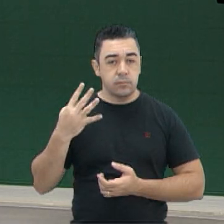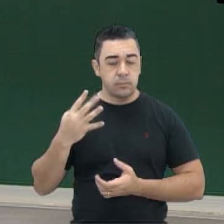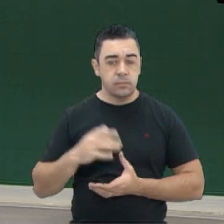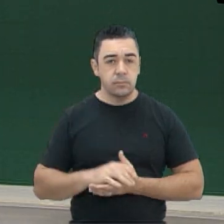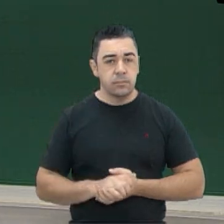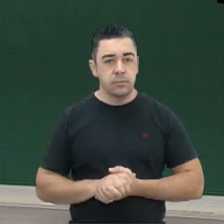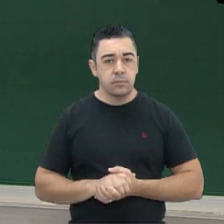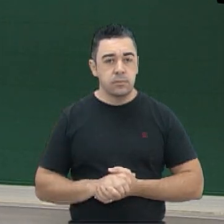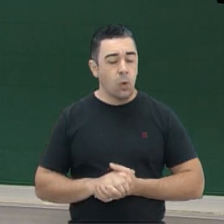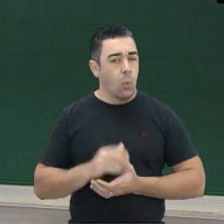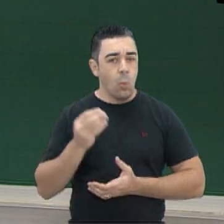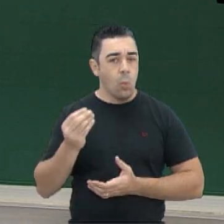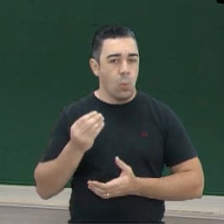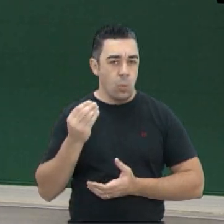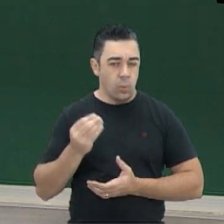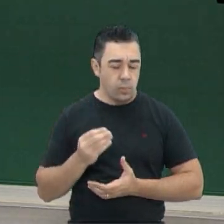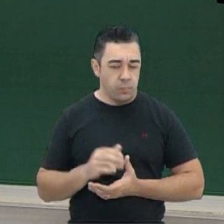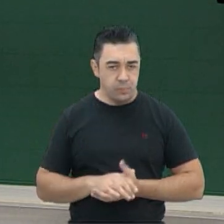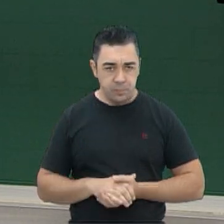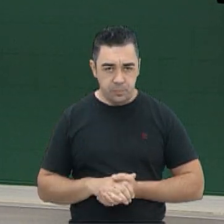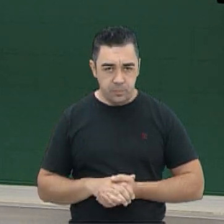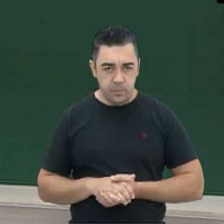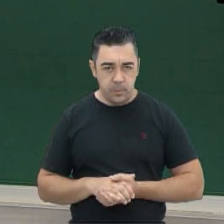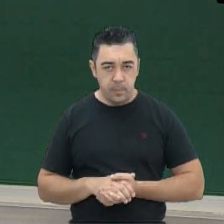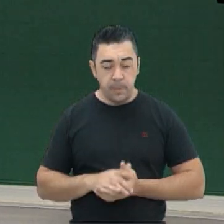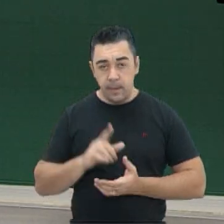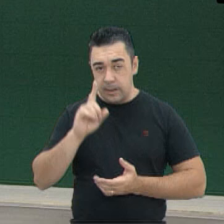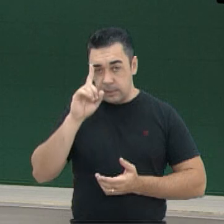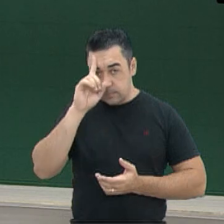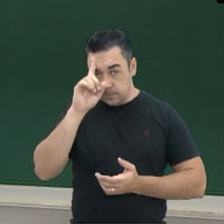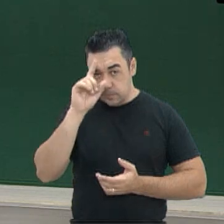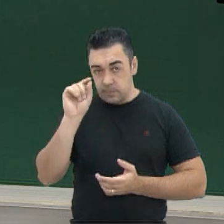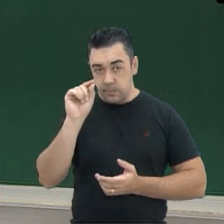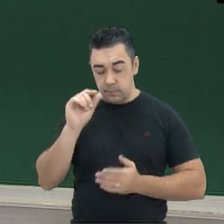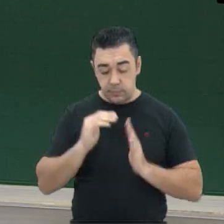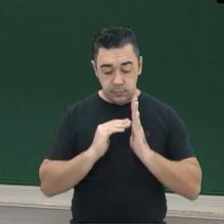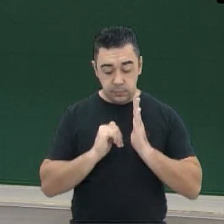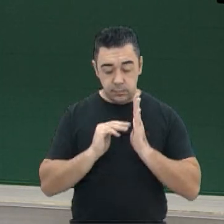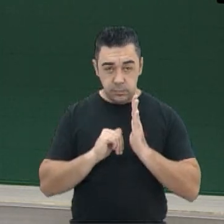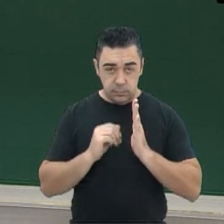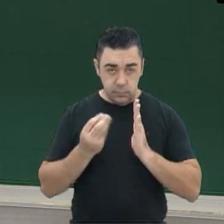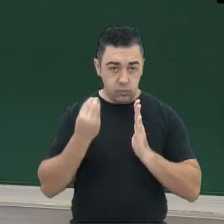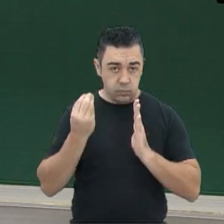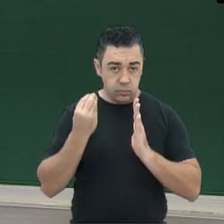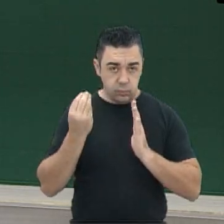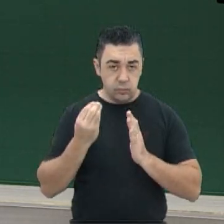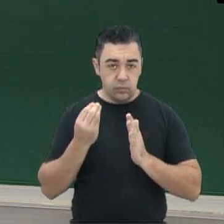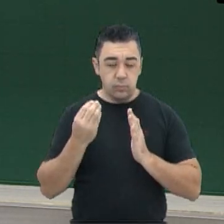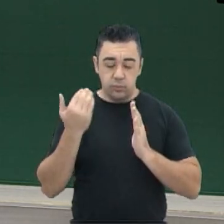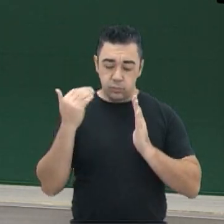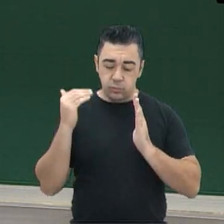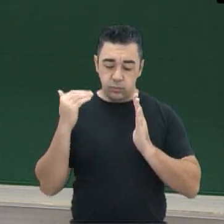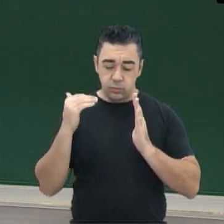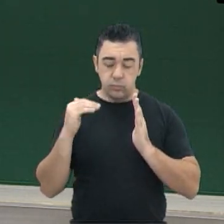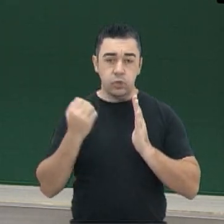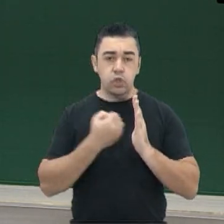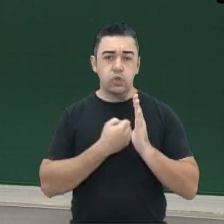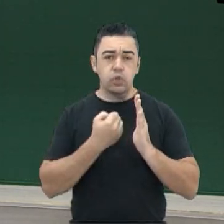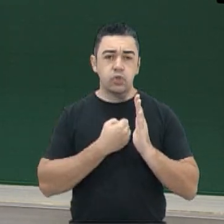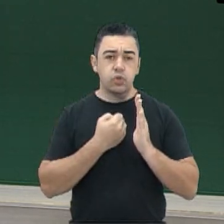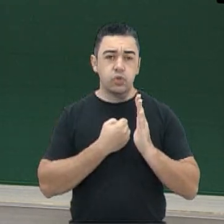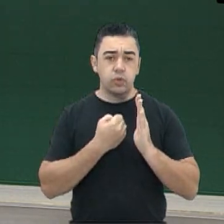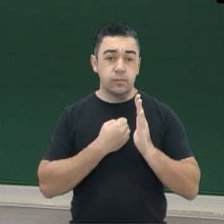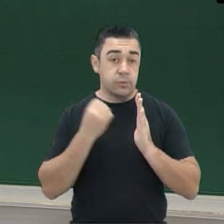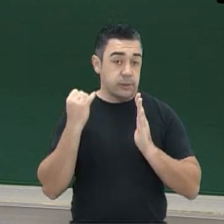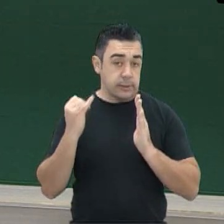A ideia é a seguinte, a ideia é você subtrair, tá? Sucessivamente números ímpares. Só